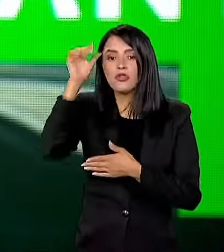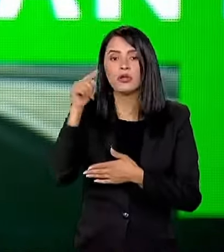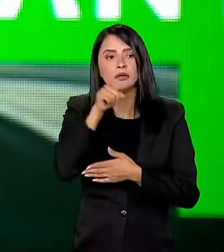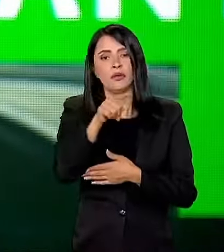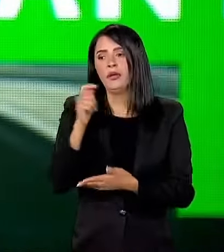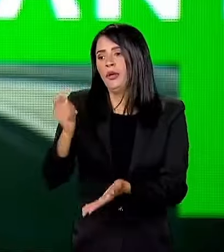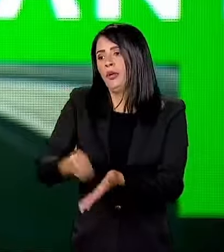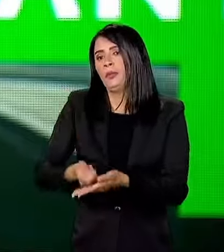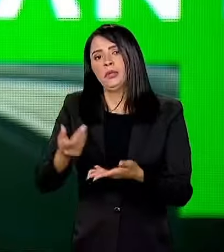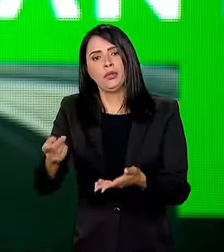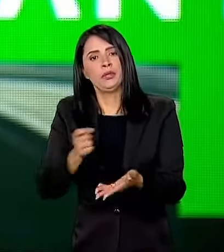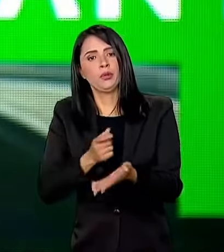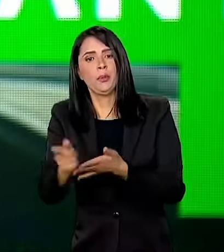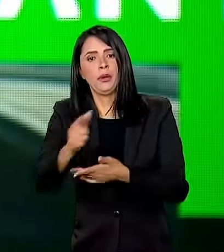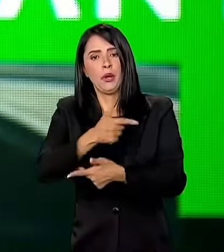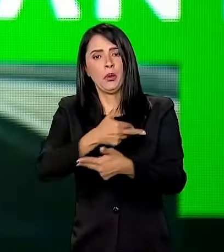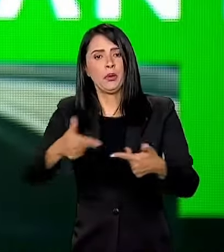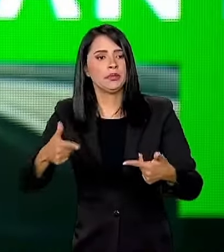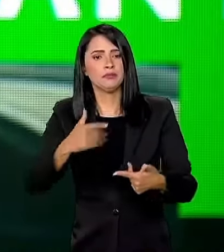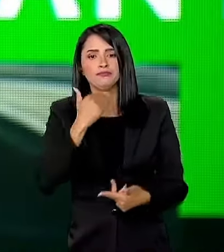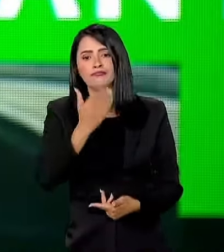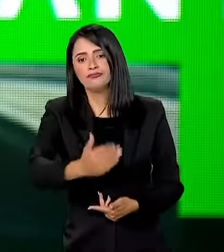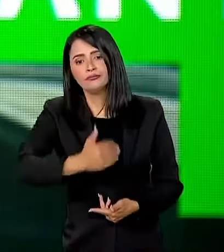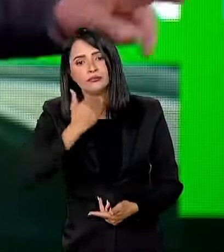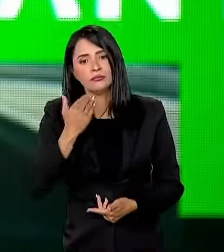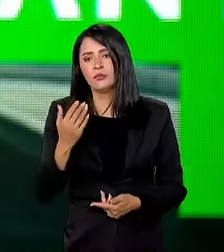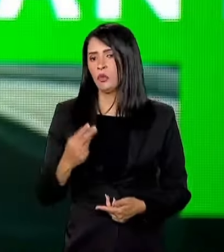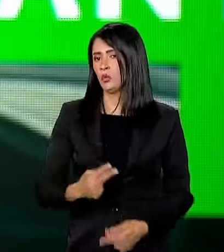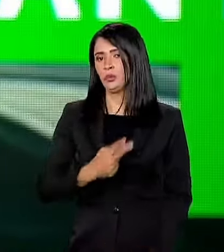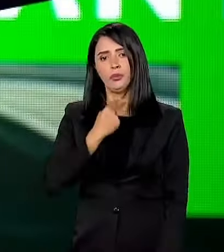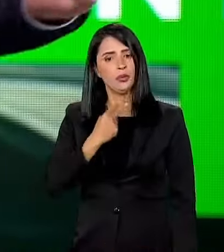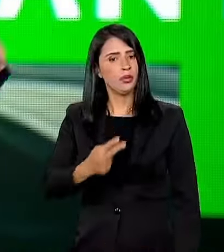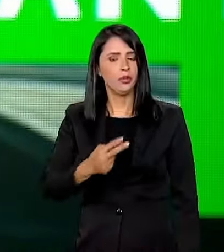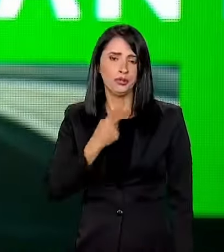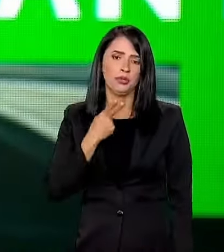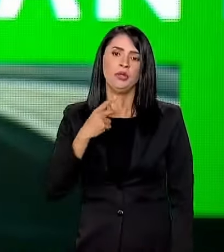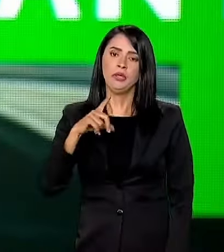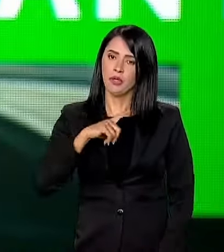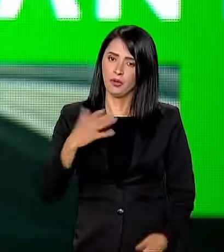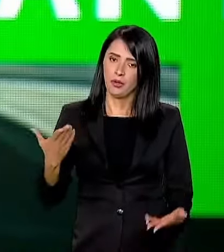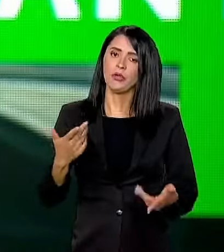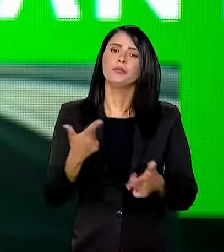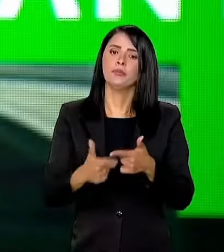era obrigado a comprar um monte de coisa que não servia. Isso não vale.